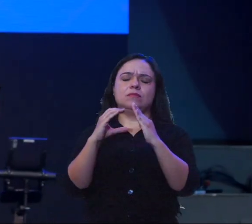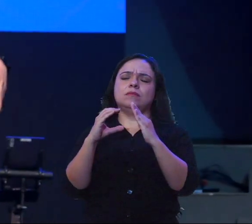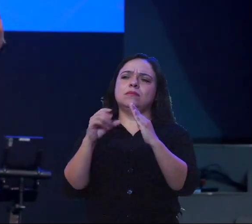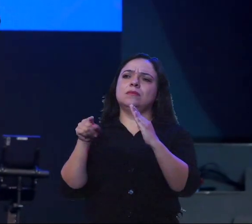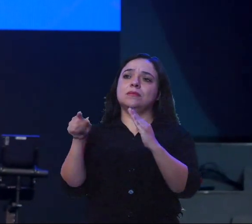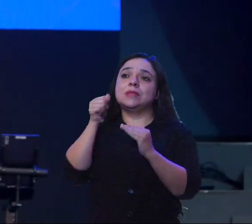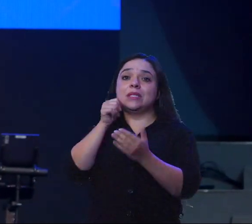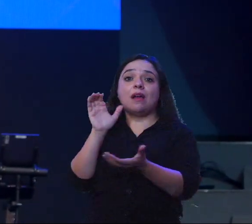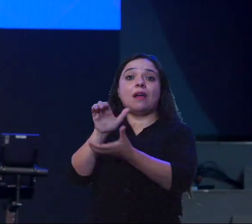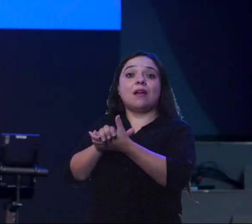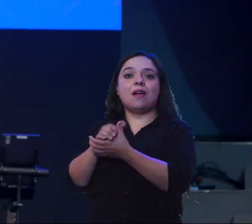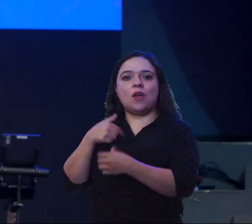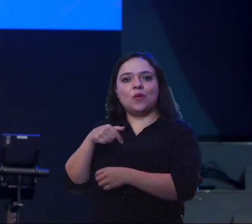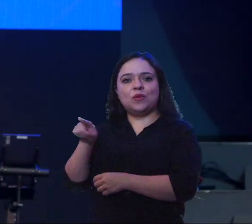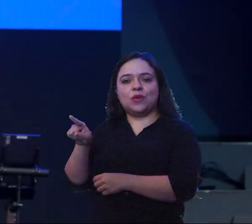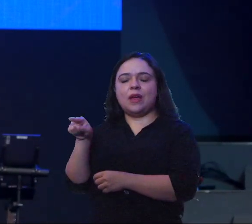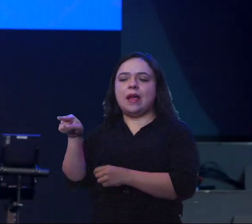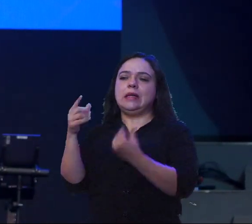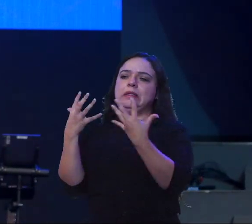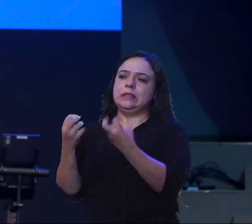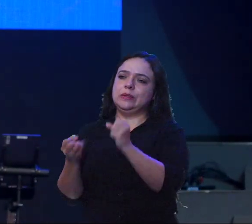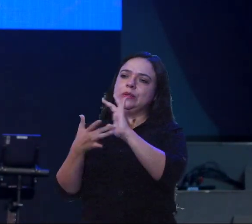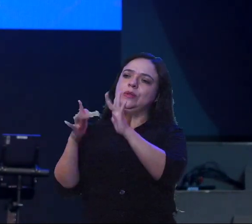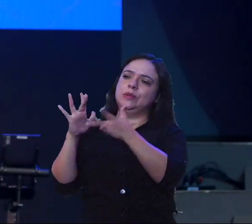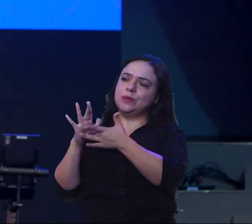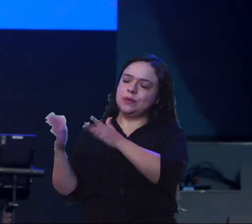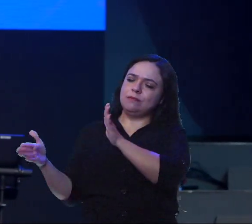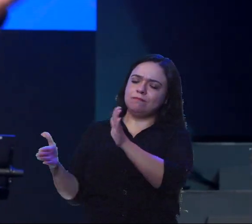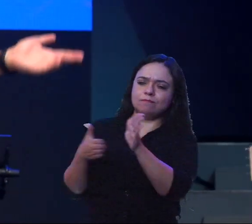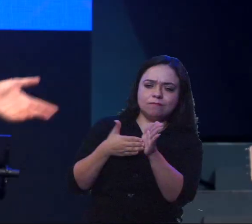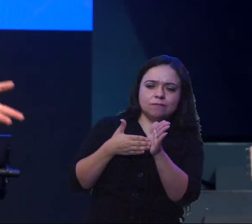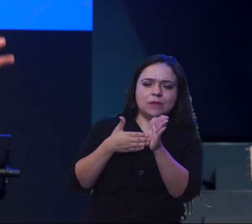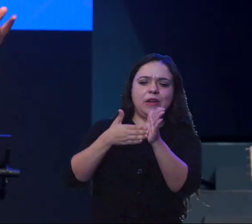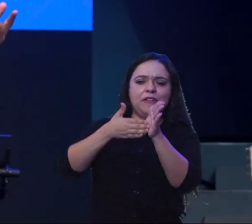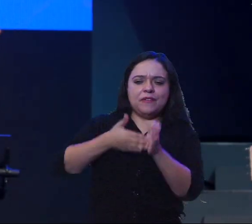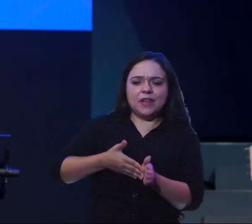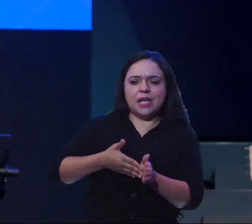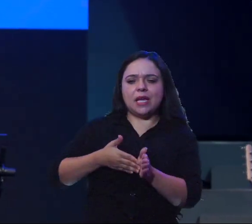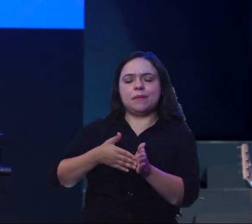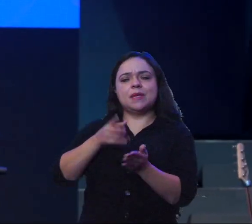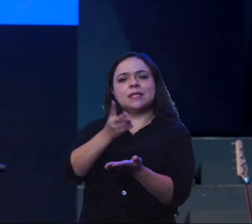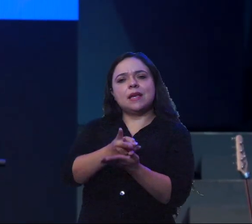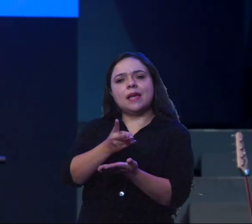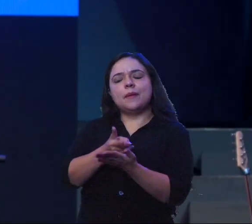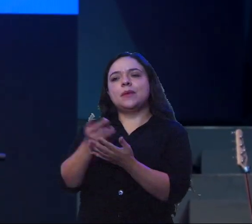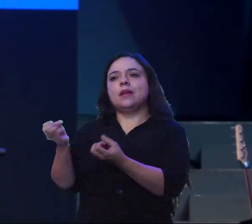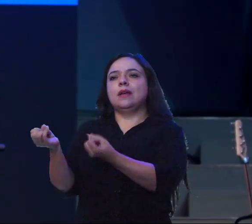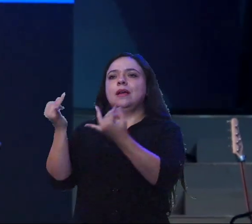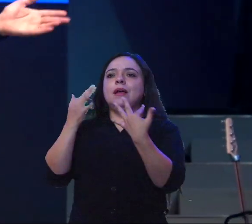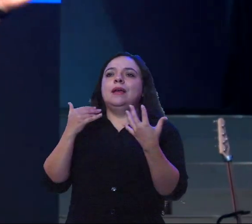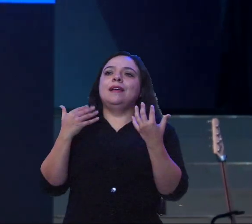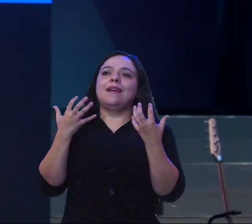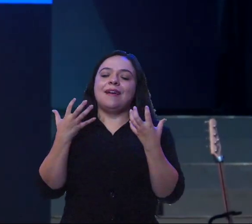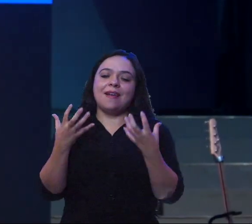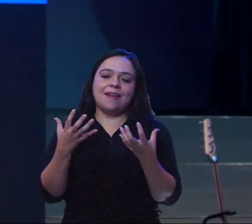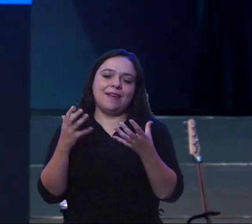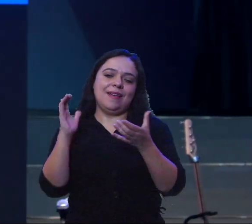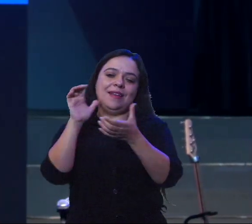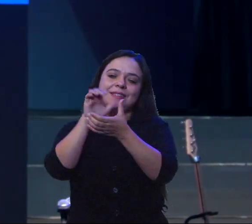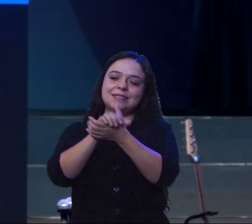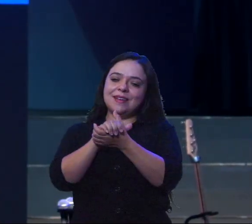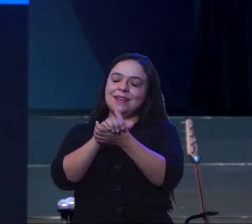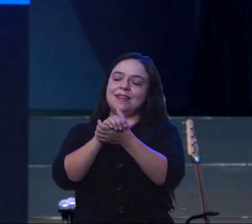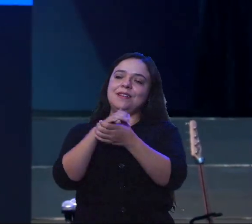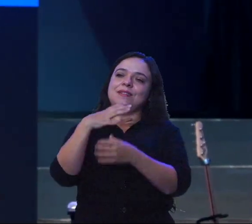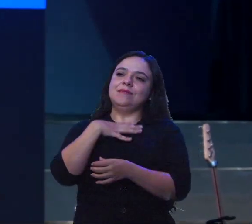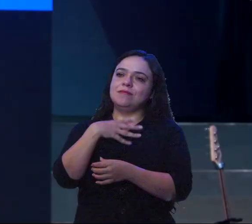conversão, dela se firmar nos caminhos do Senhor. Depois de um tempo, umas coisas que ela compartilhava sempre é que era um dia ela queria poder casar, formar sua família.